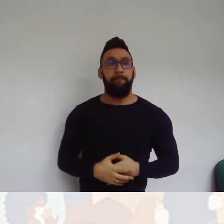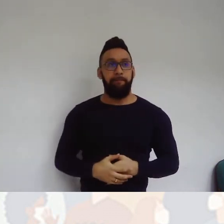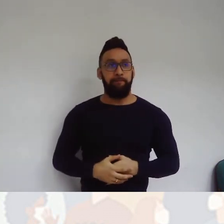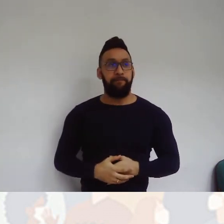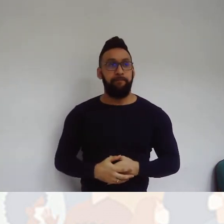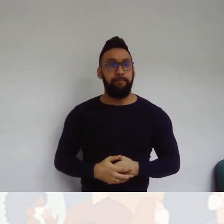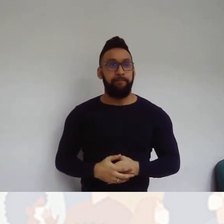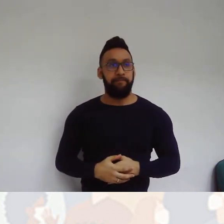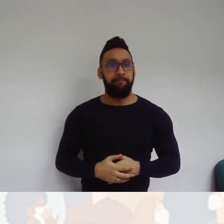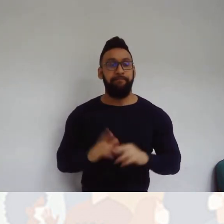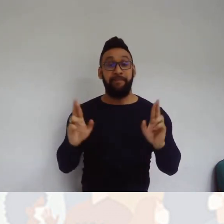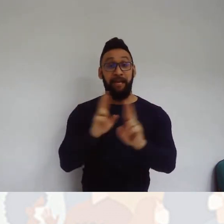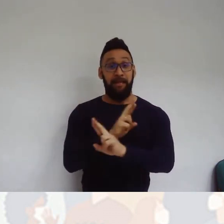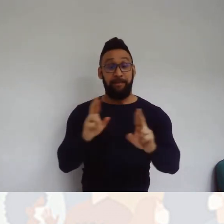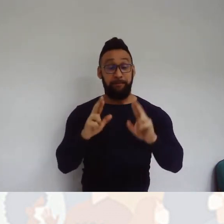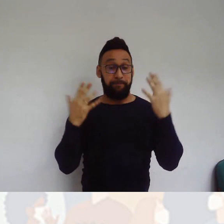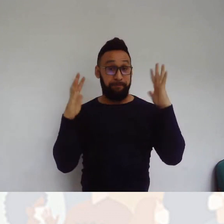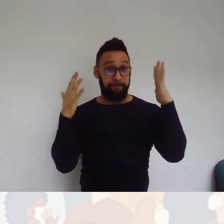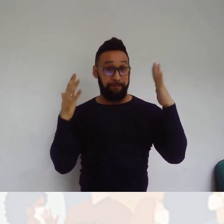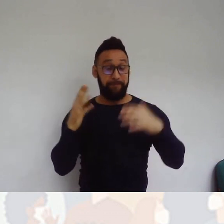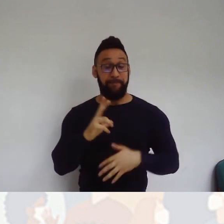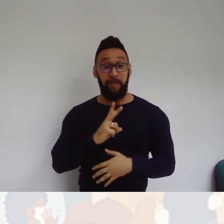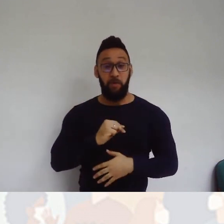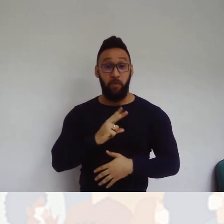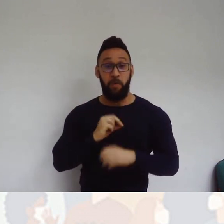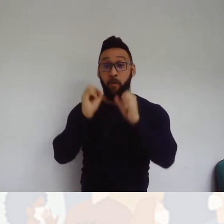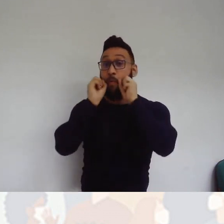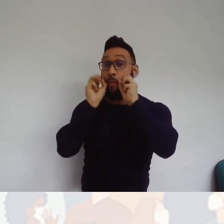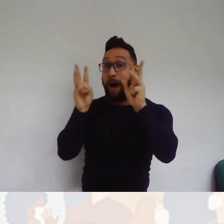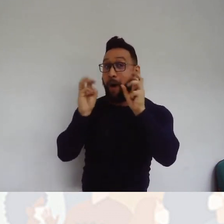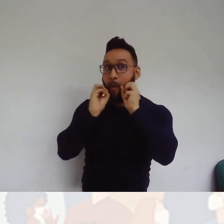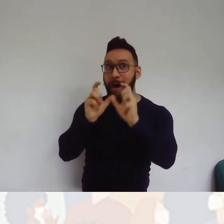Palmas, gente! Muito legal.